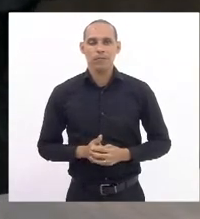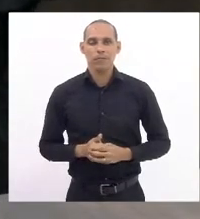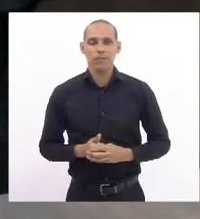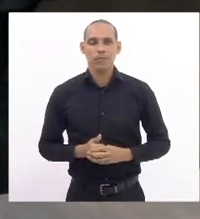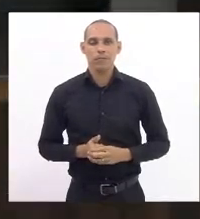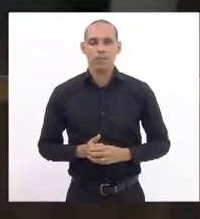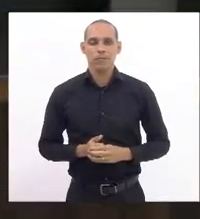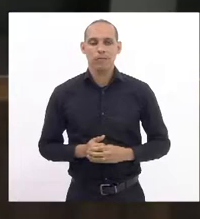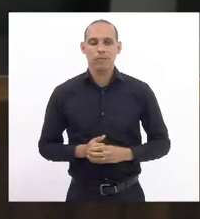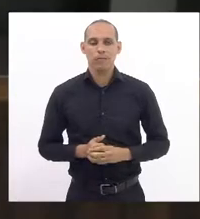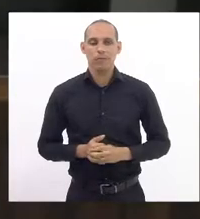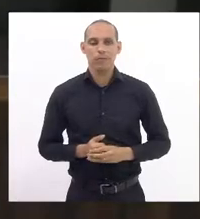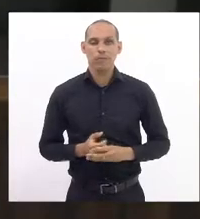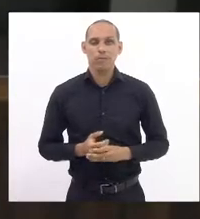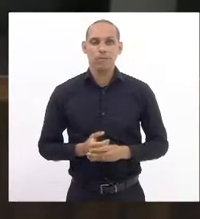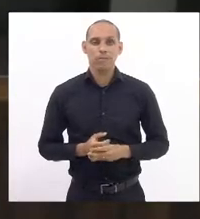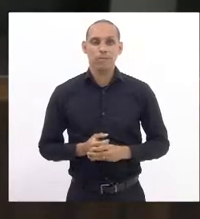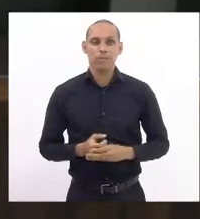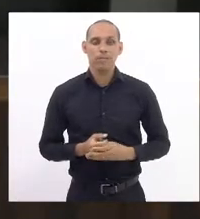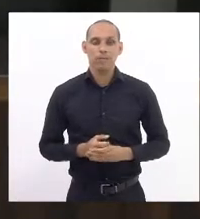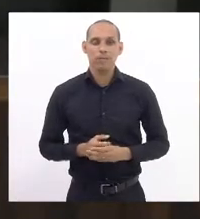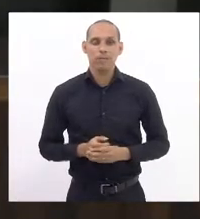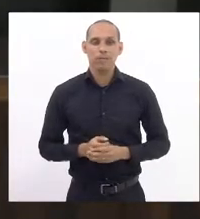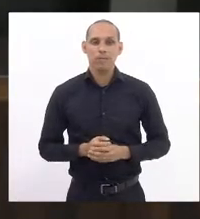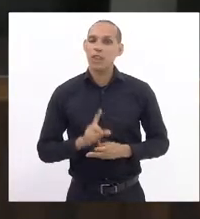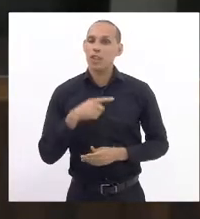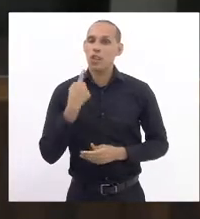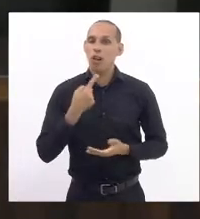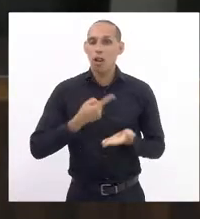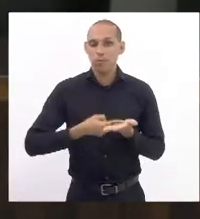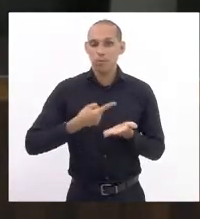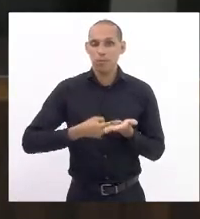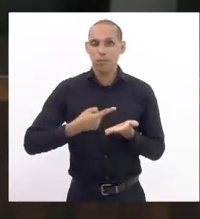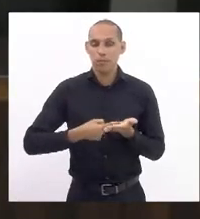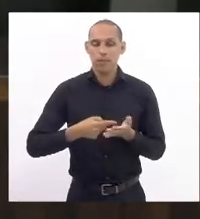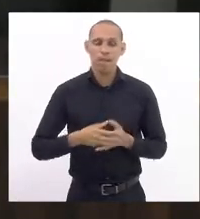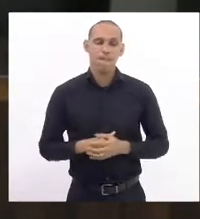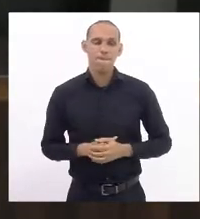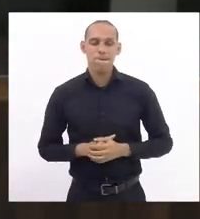Aqui, e o que nós acordamos,